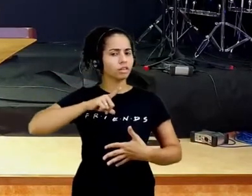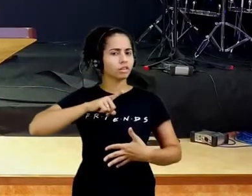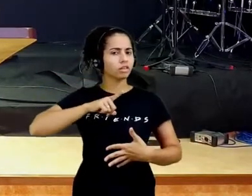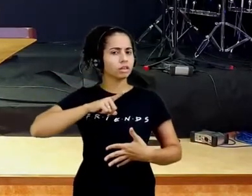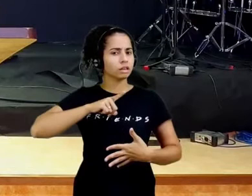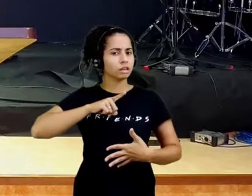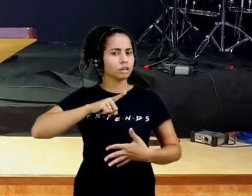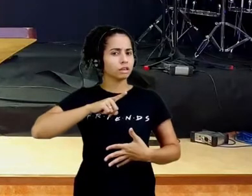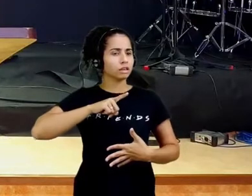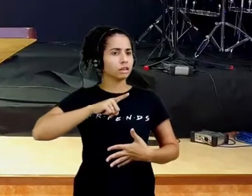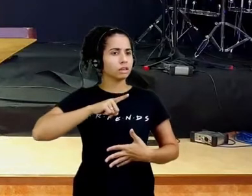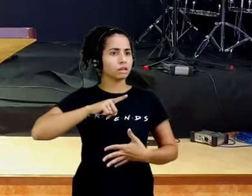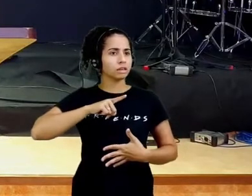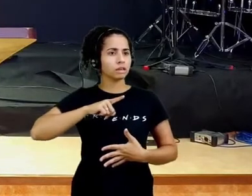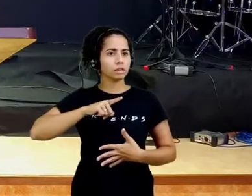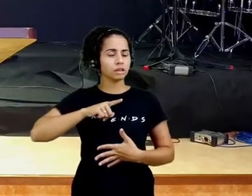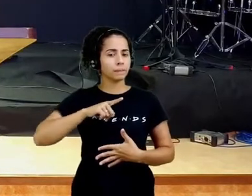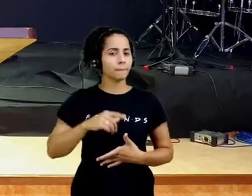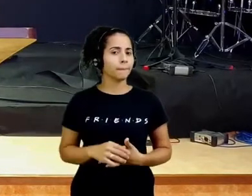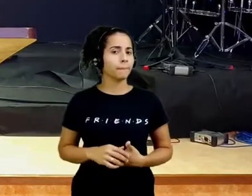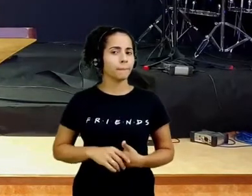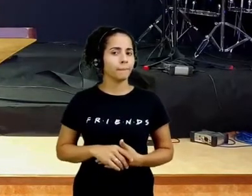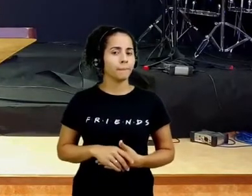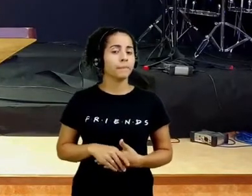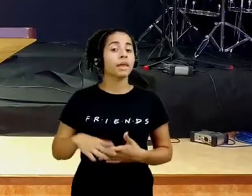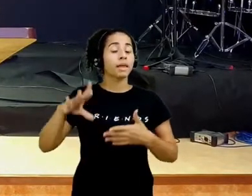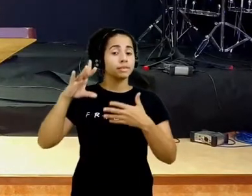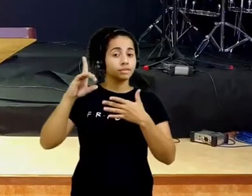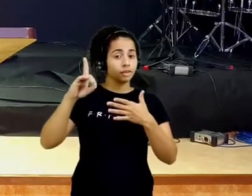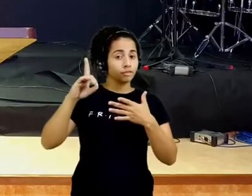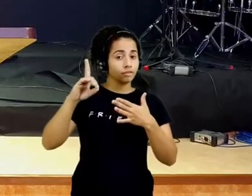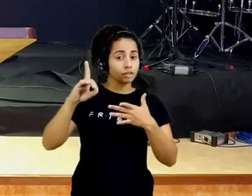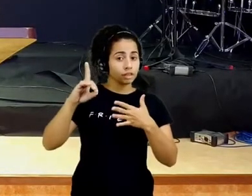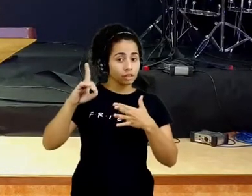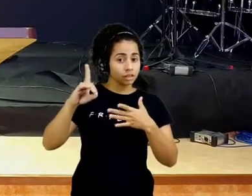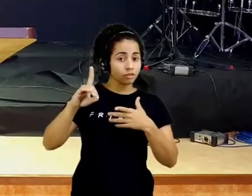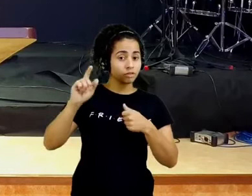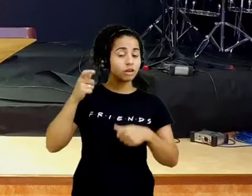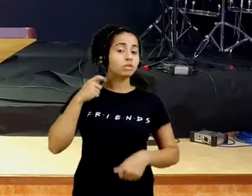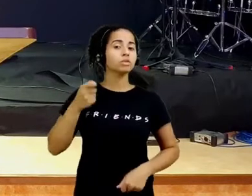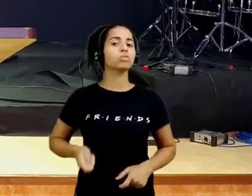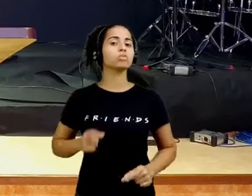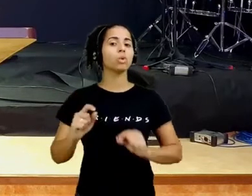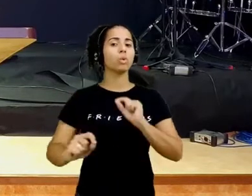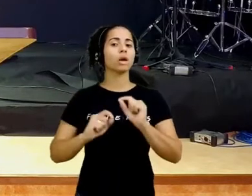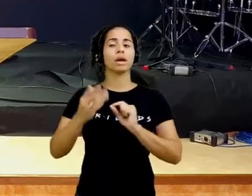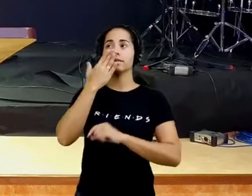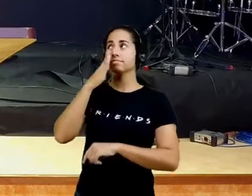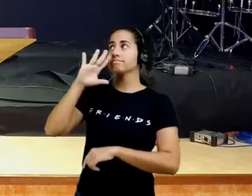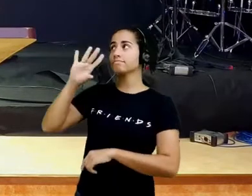ele não procedeu bem diante de Deus, Davi se coloca diante do Senhor,